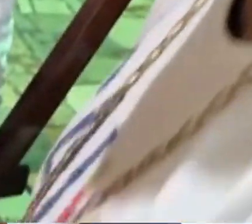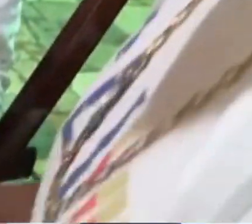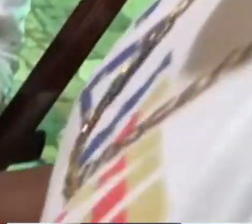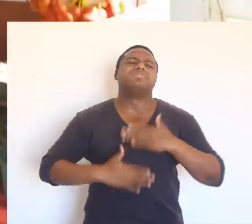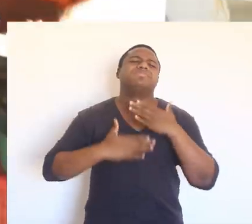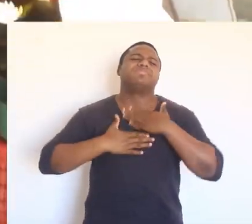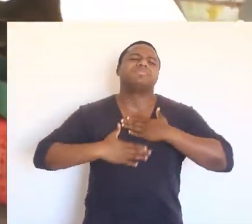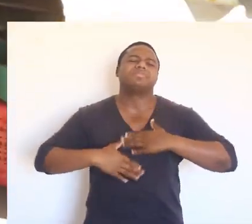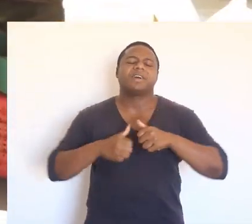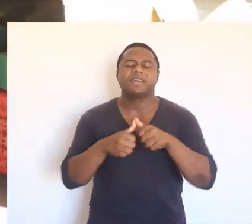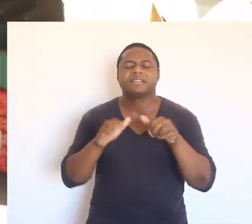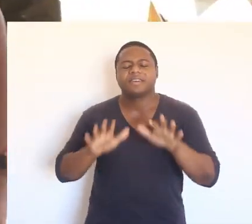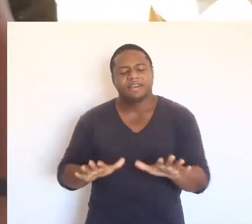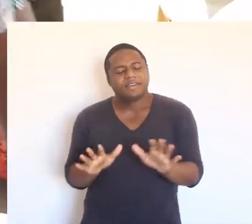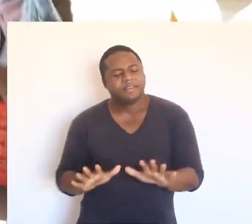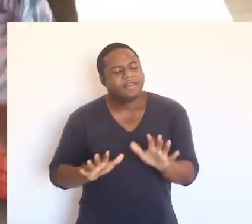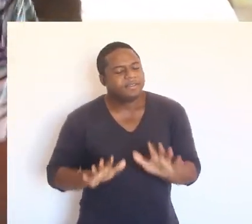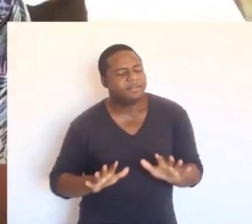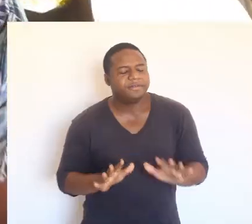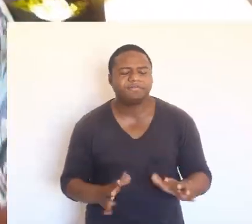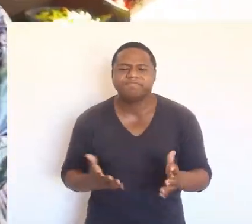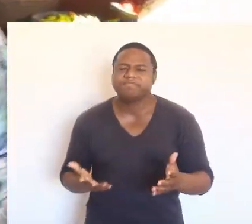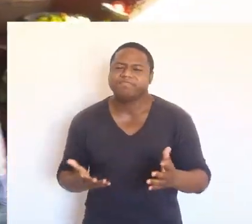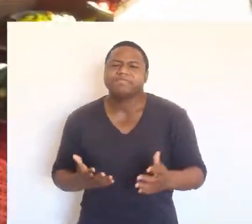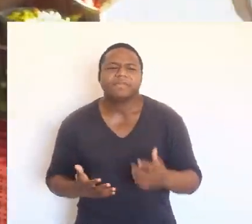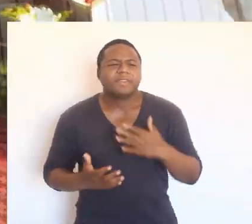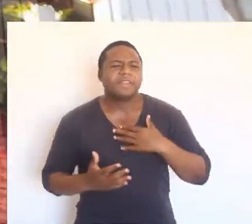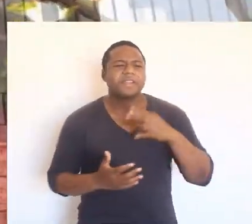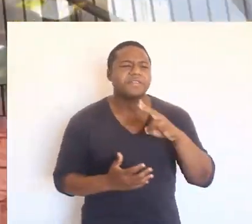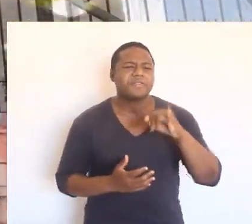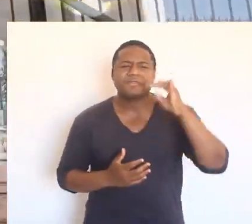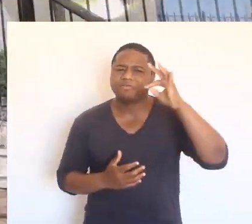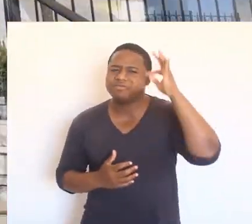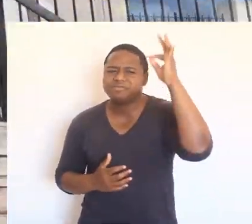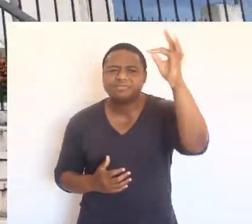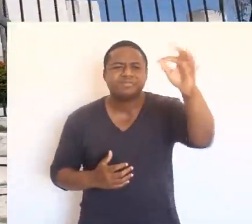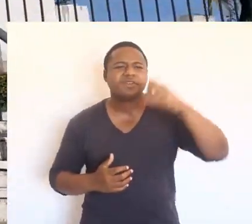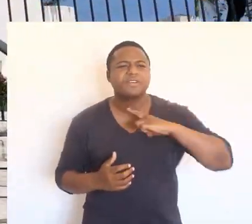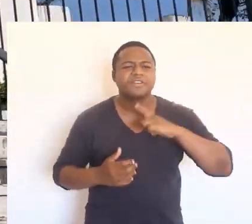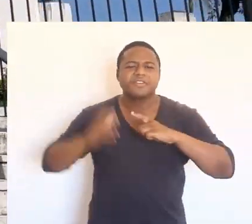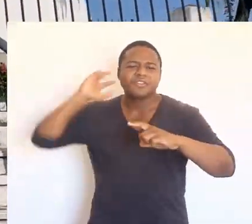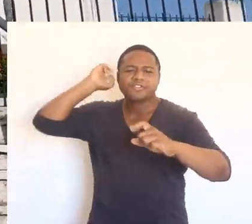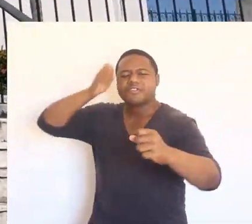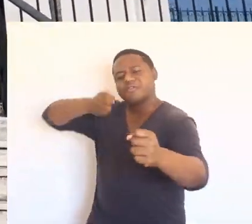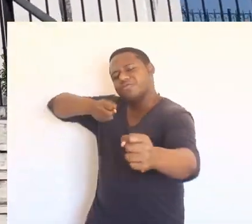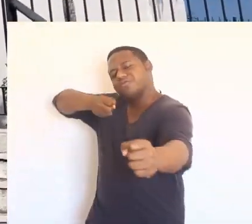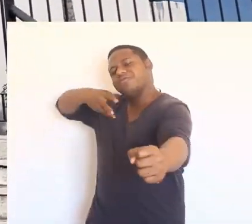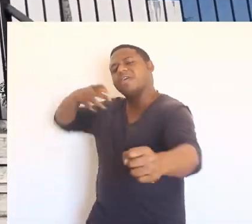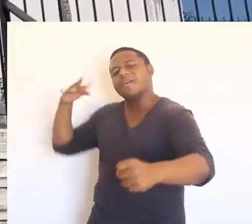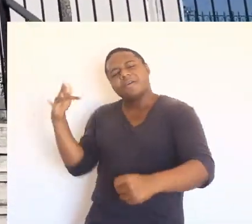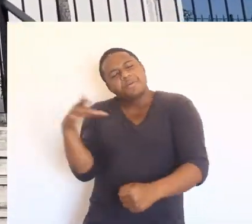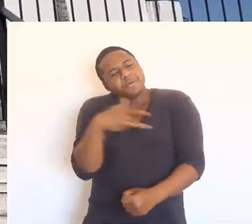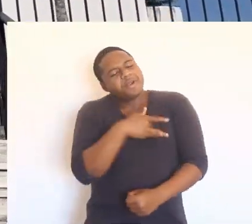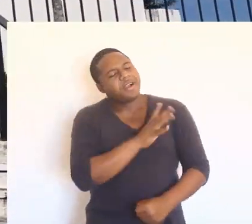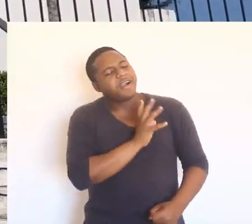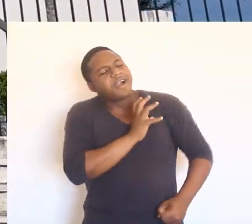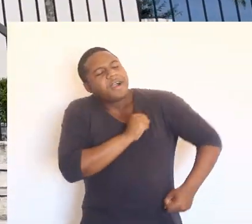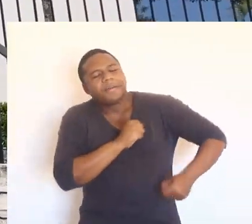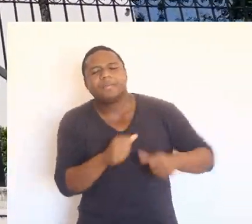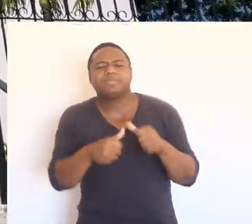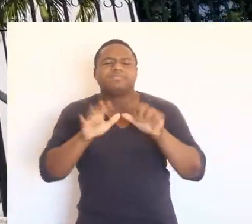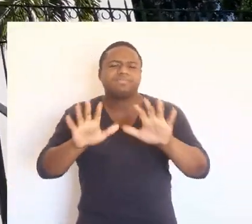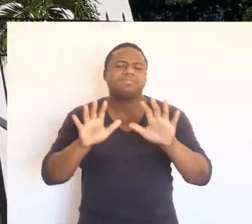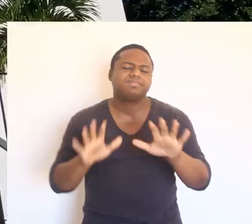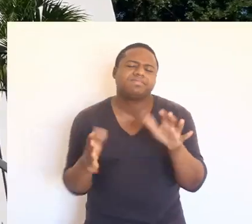minha paz. Deixa estar, que o destino se faz de cupido.